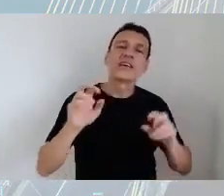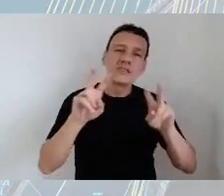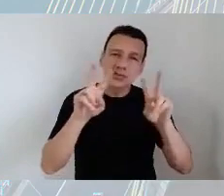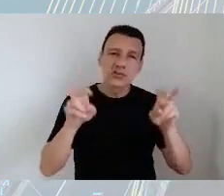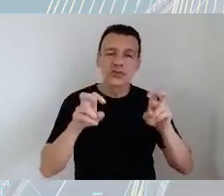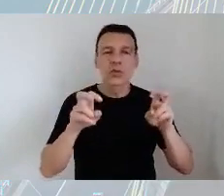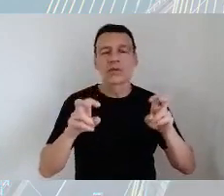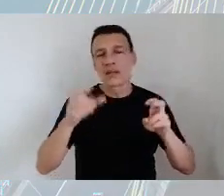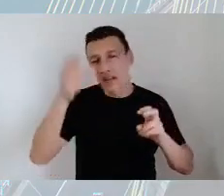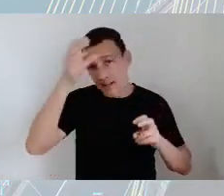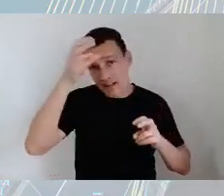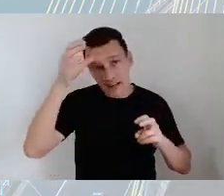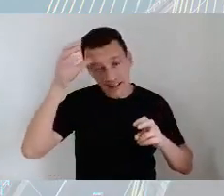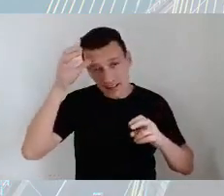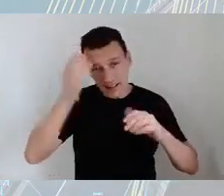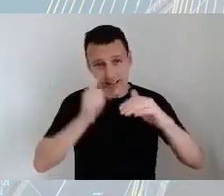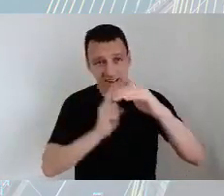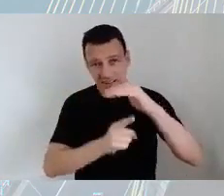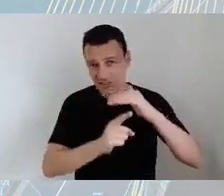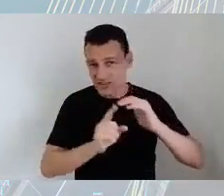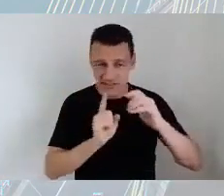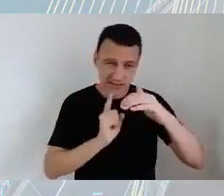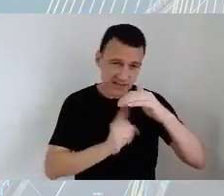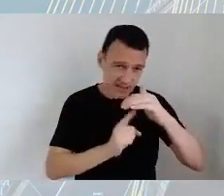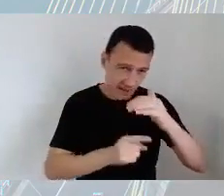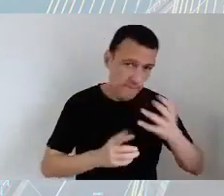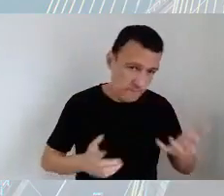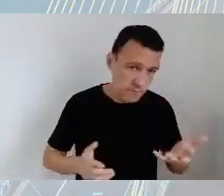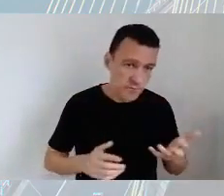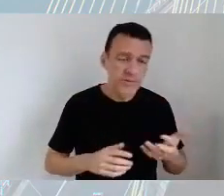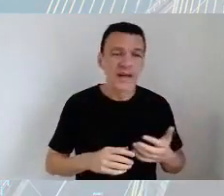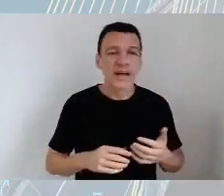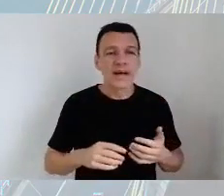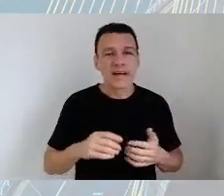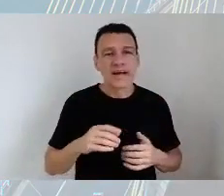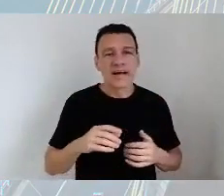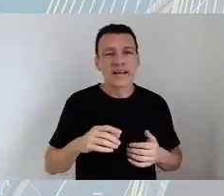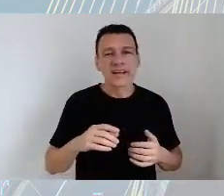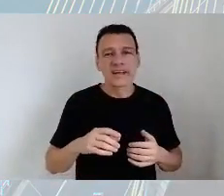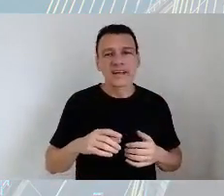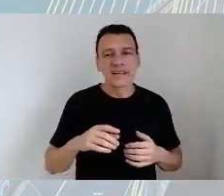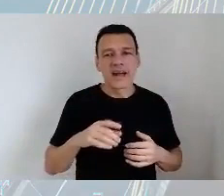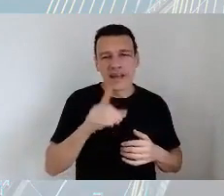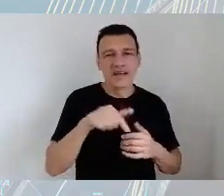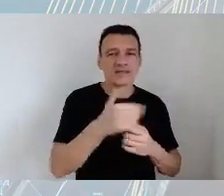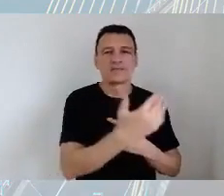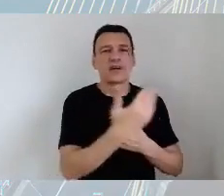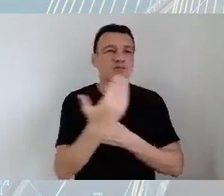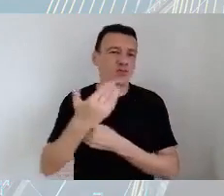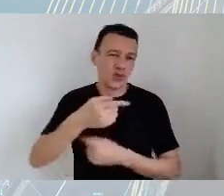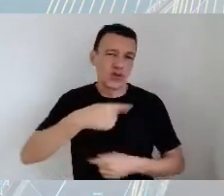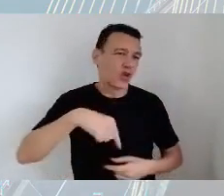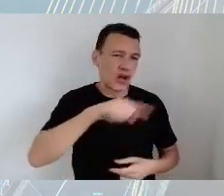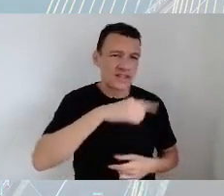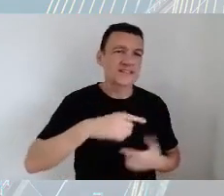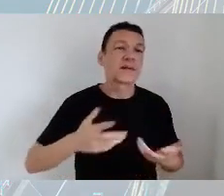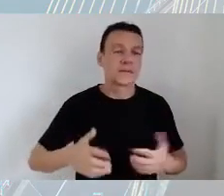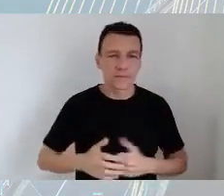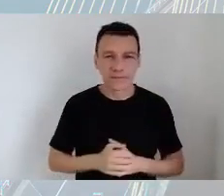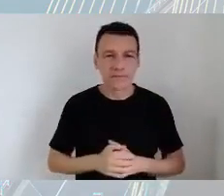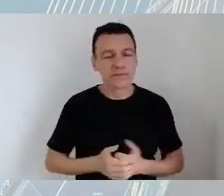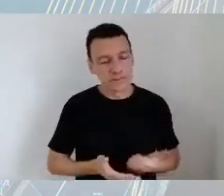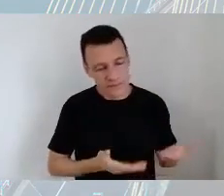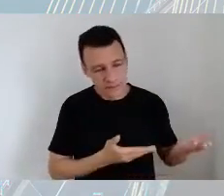as pessoas de UX, os stakeholders. Jô, conta pra gente quem são. Boa tarde, meu nome